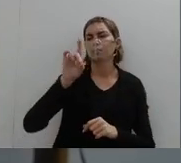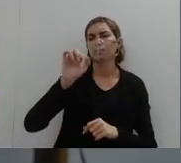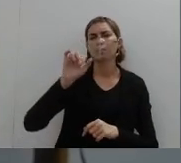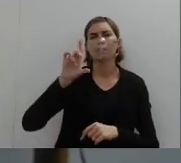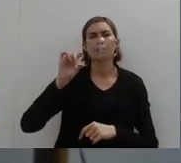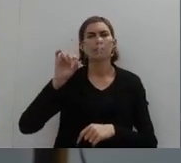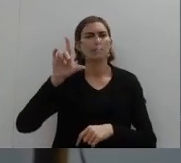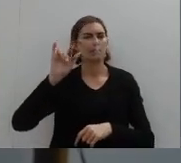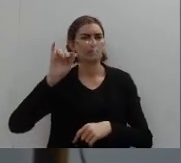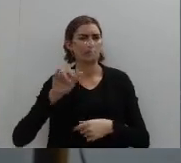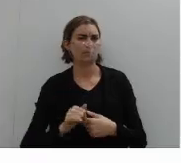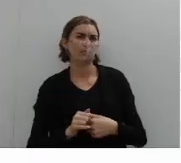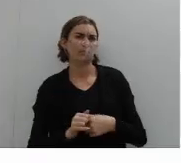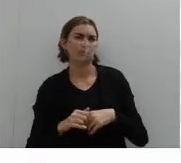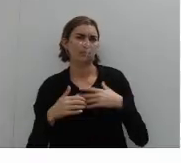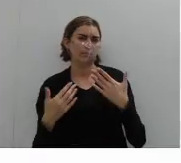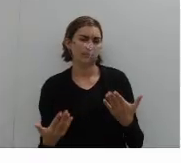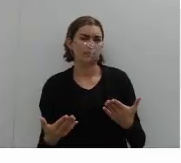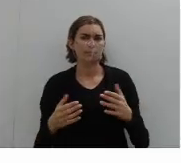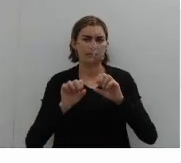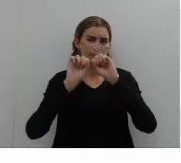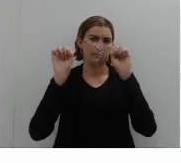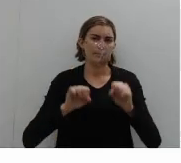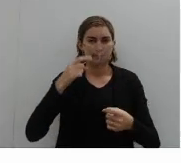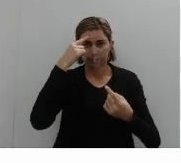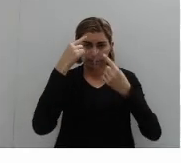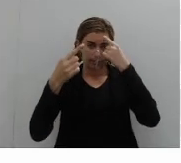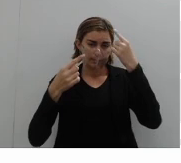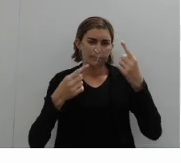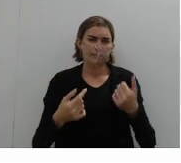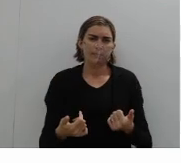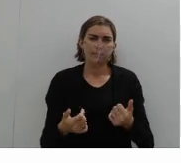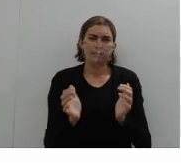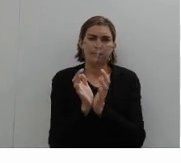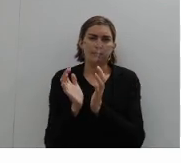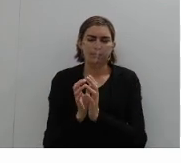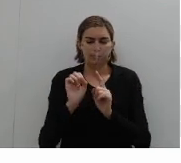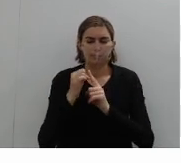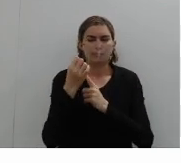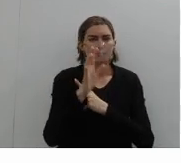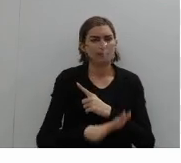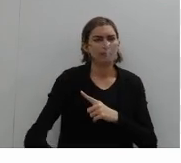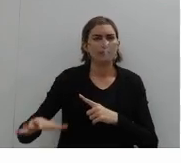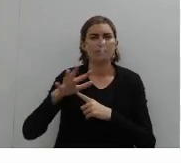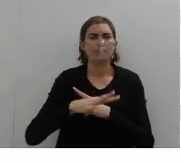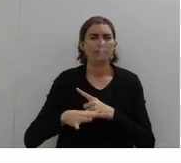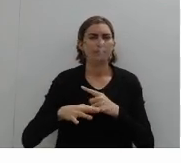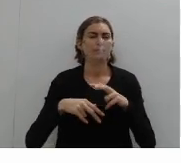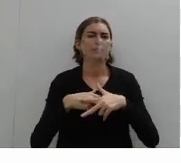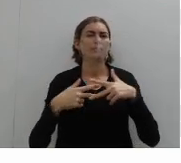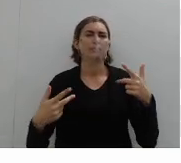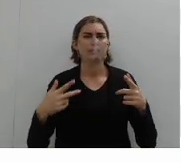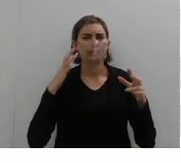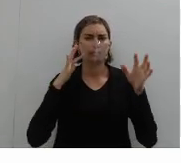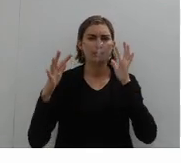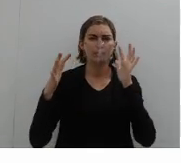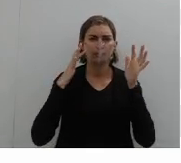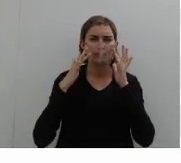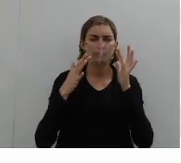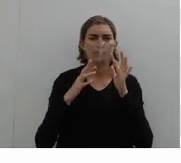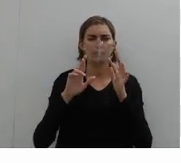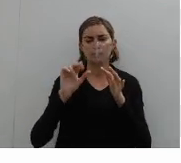vem a ser ideologia? Sistema de ideias sustentadas por um grupo social, as quais refletem,